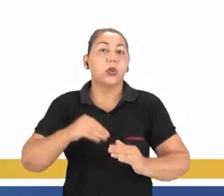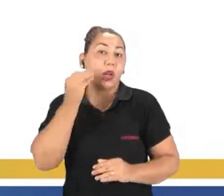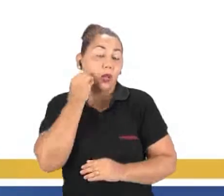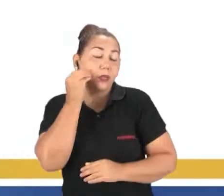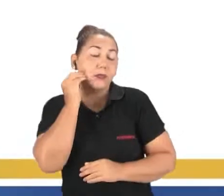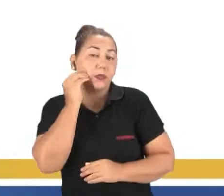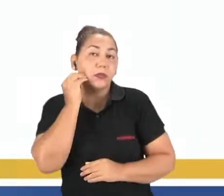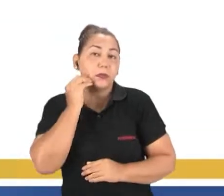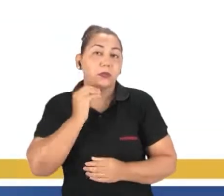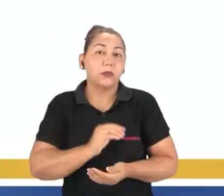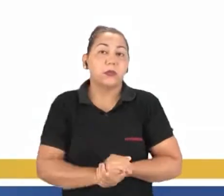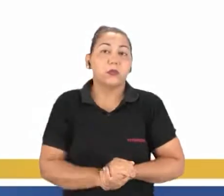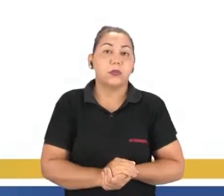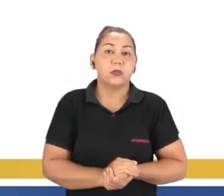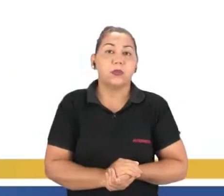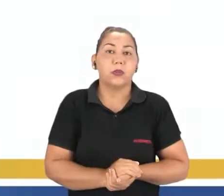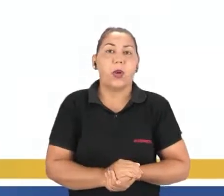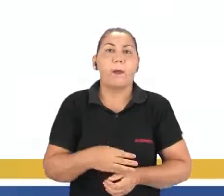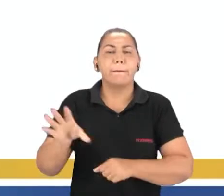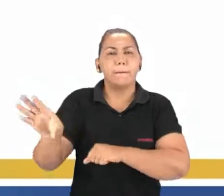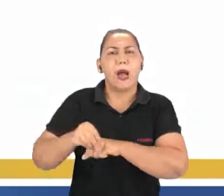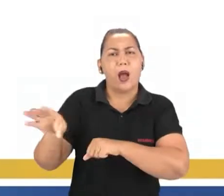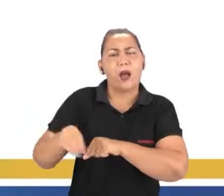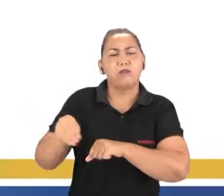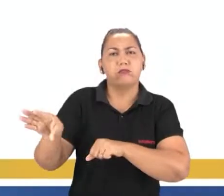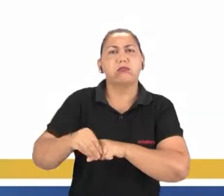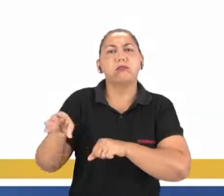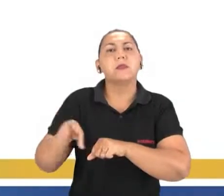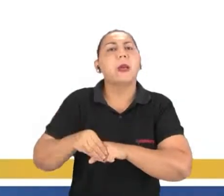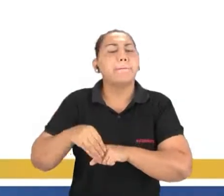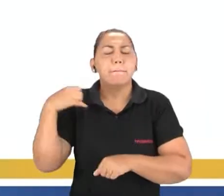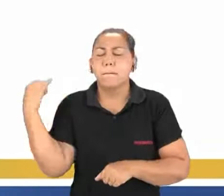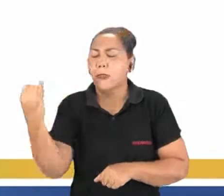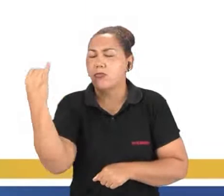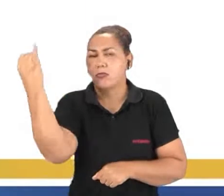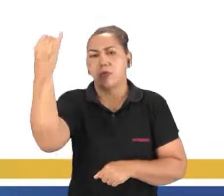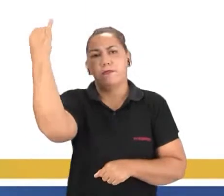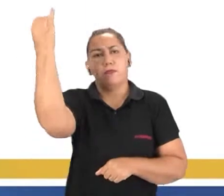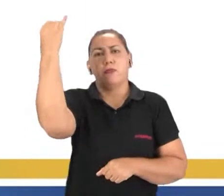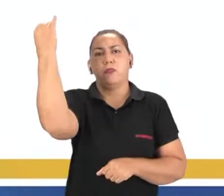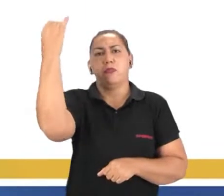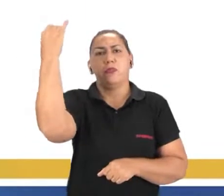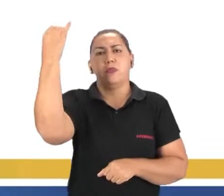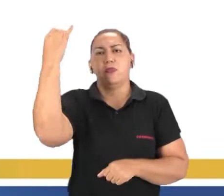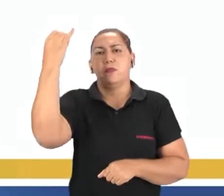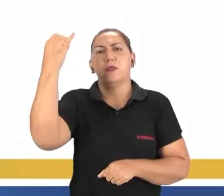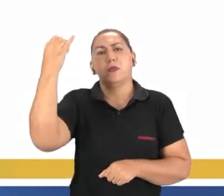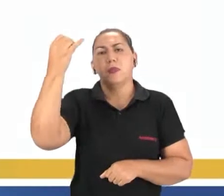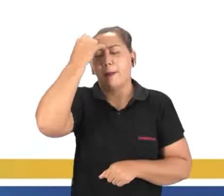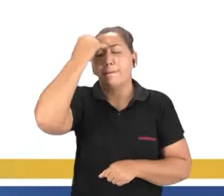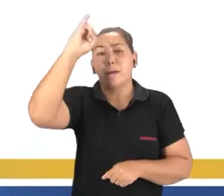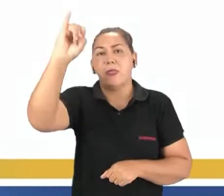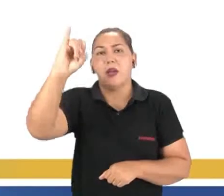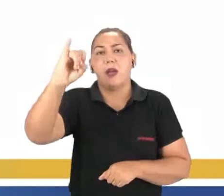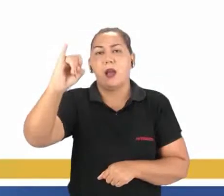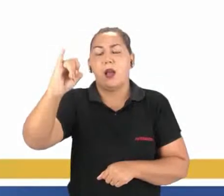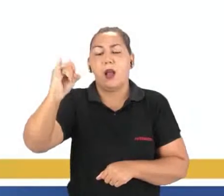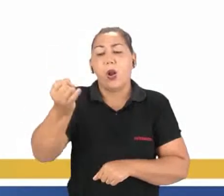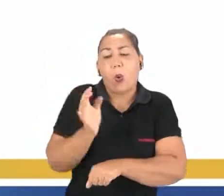região. Esse acúmulo de conhecimento é muito importante para criar formas de lidar com os